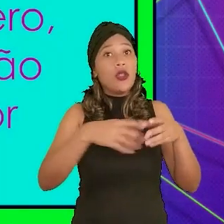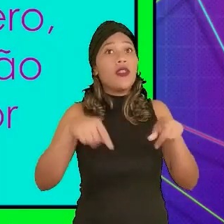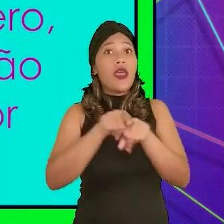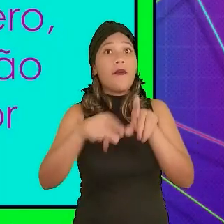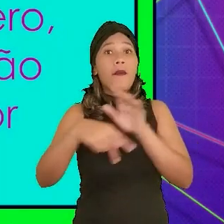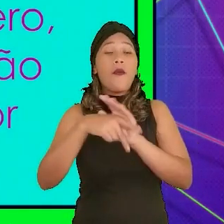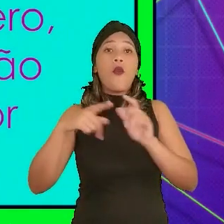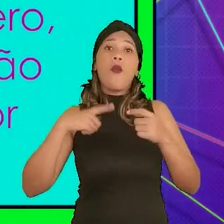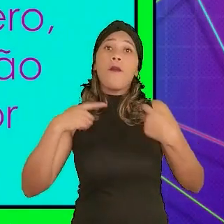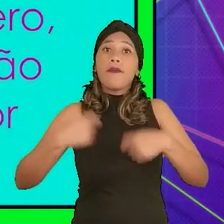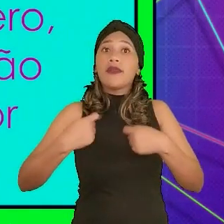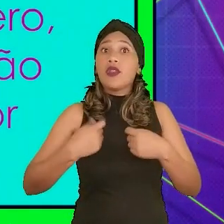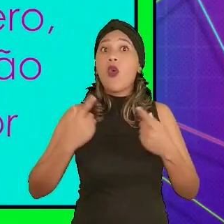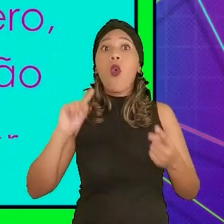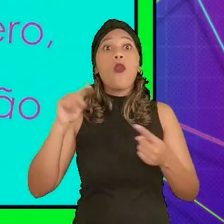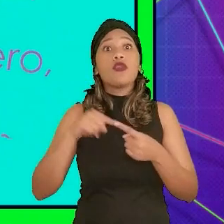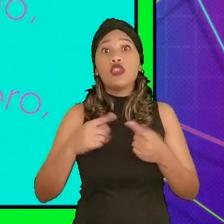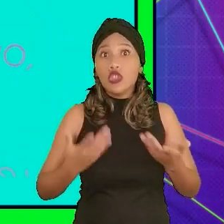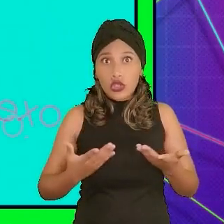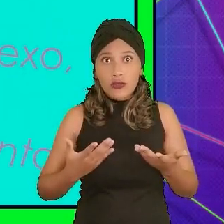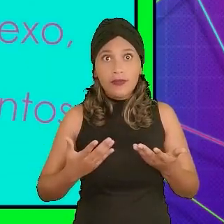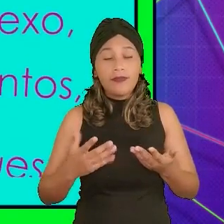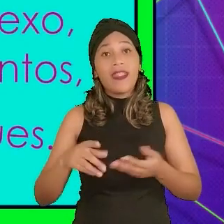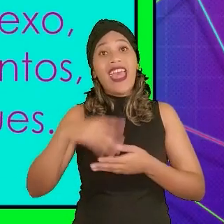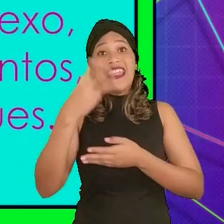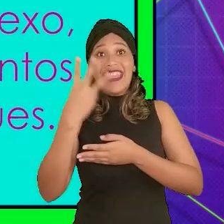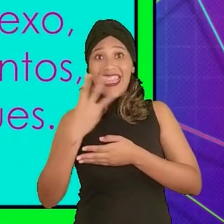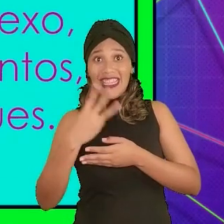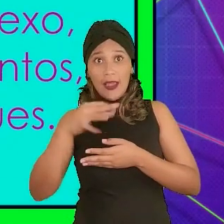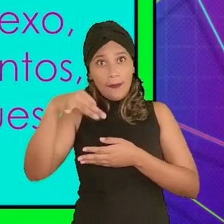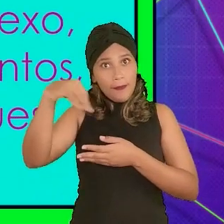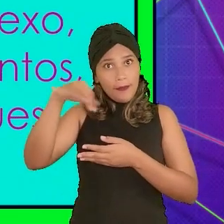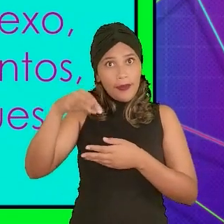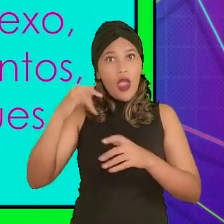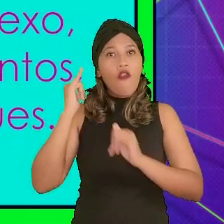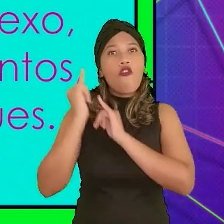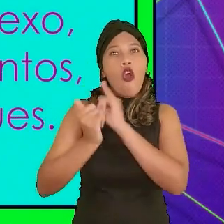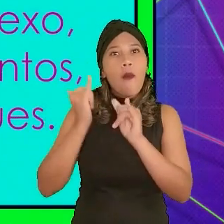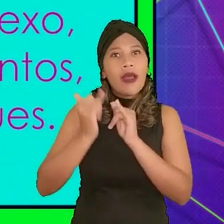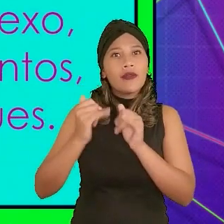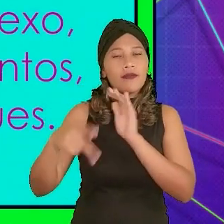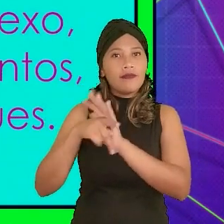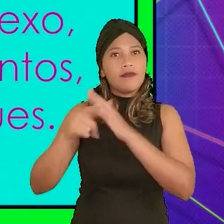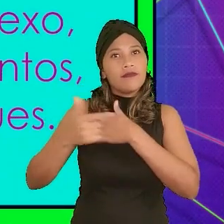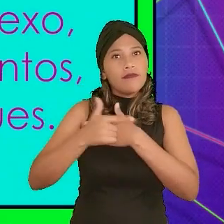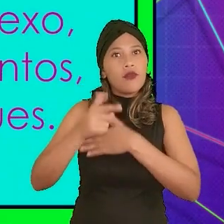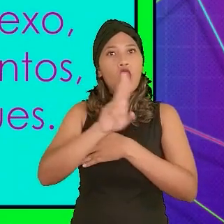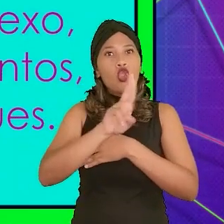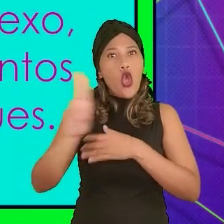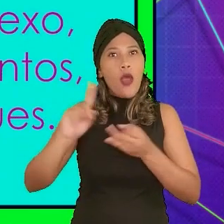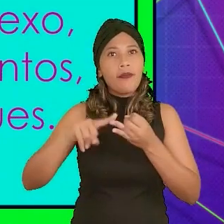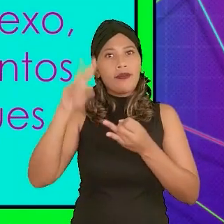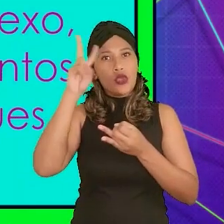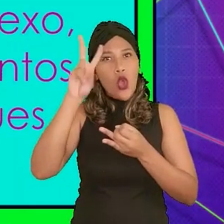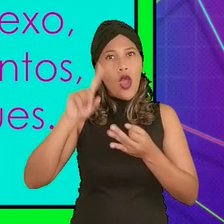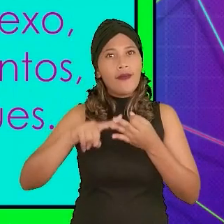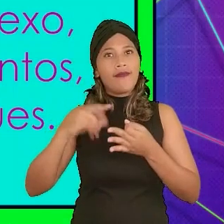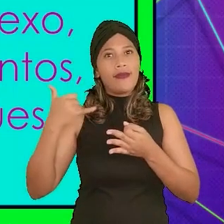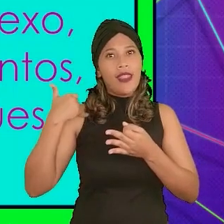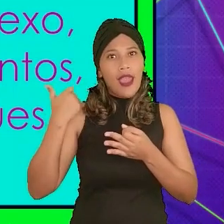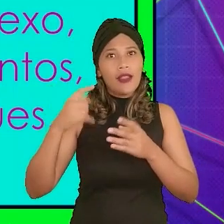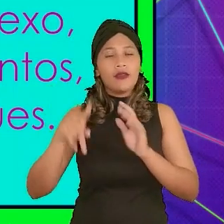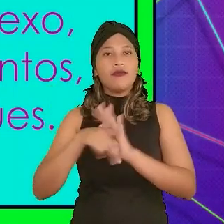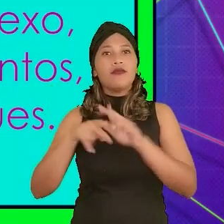ambientação e os objetivos do jogador. A terceira página deve ter informações do personagem, o nome, a história,